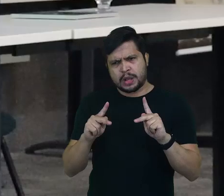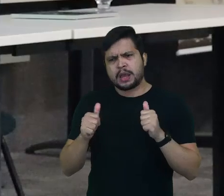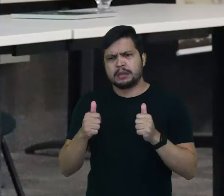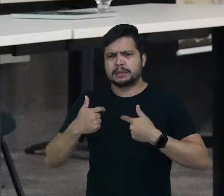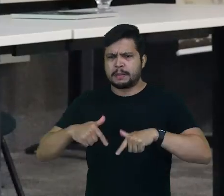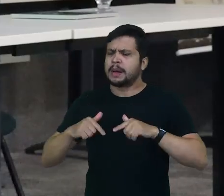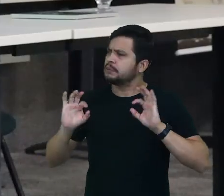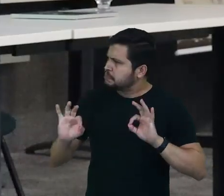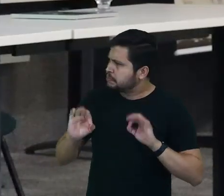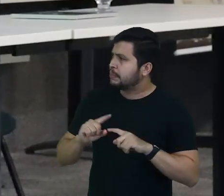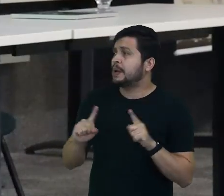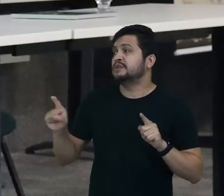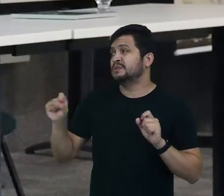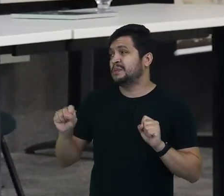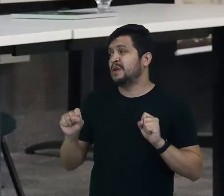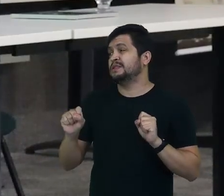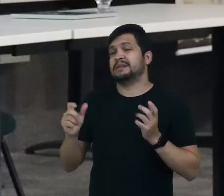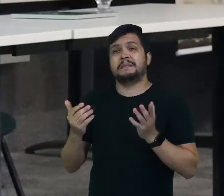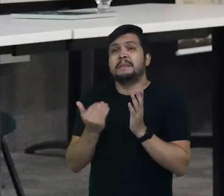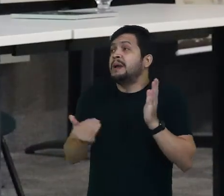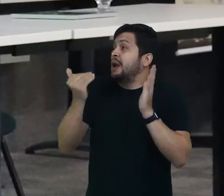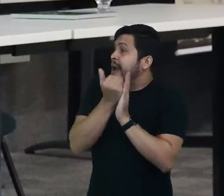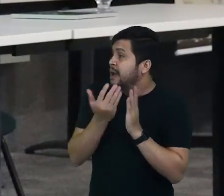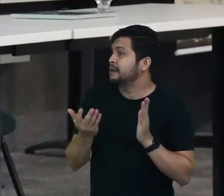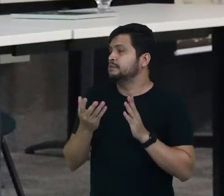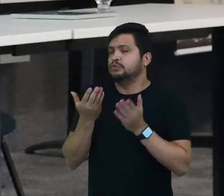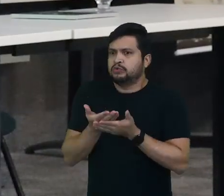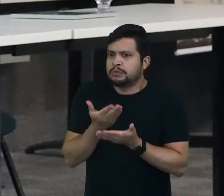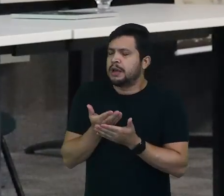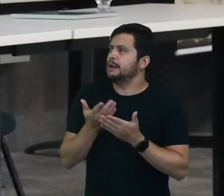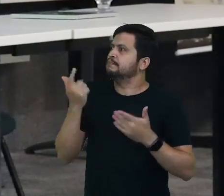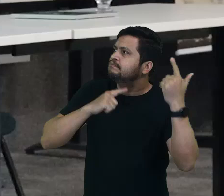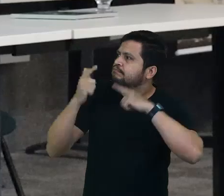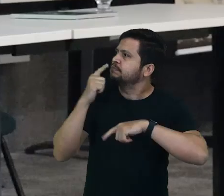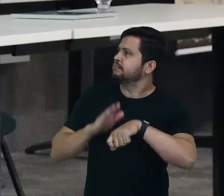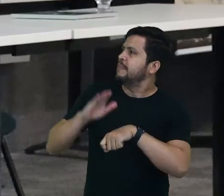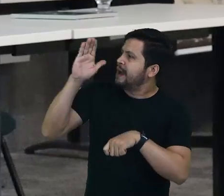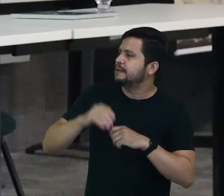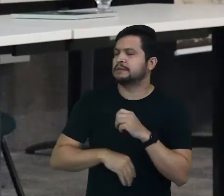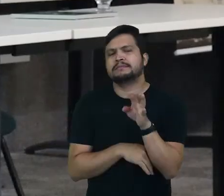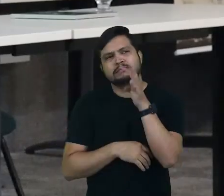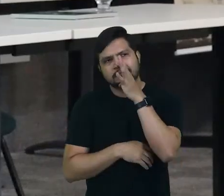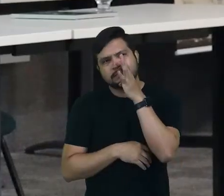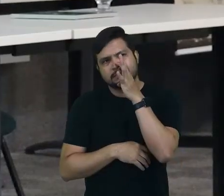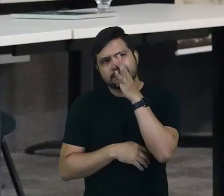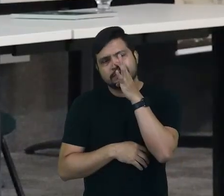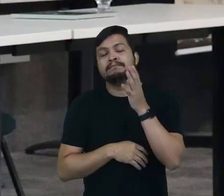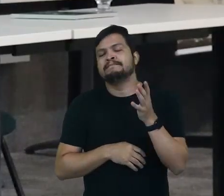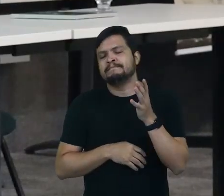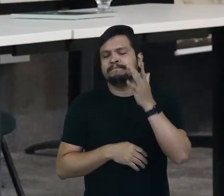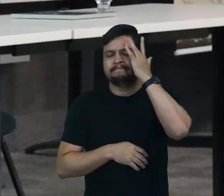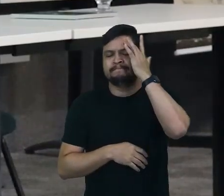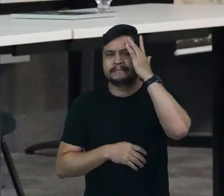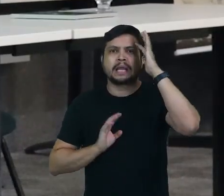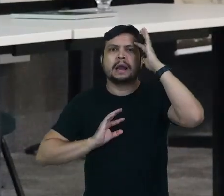Agora, você pode ser muito mais do que isso. E aí foi uma fala, que foi a fala que eu tomei a decisão. Então,